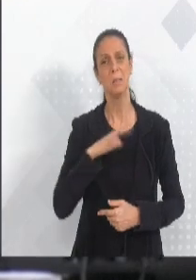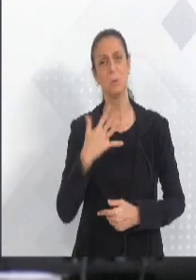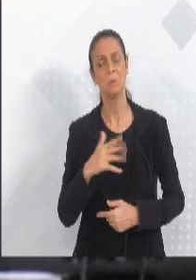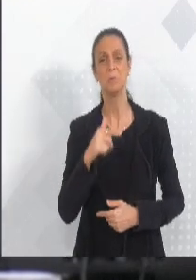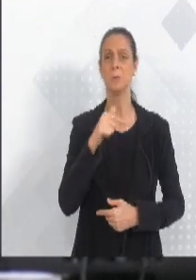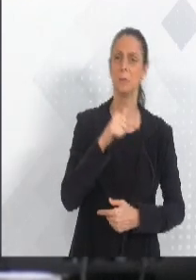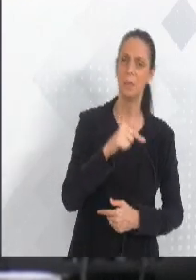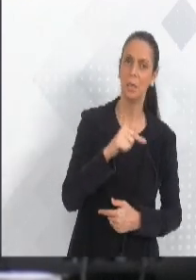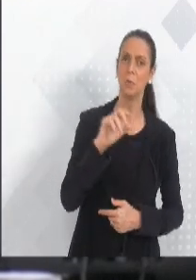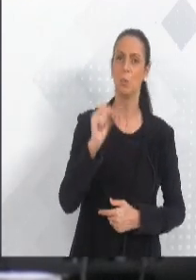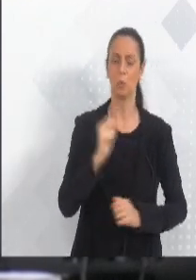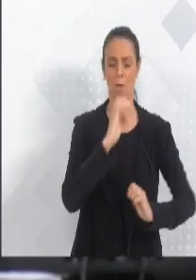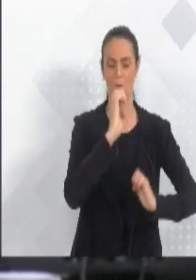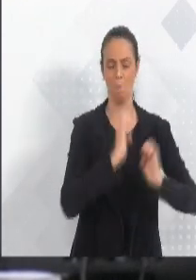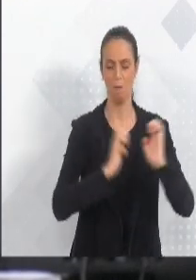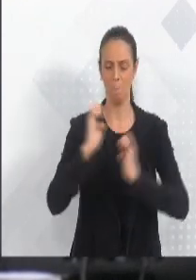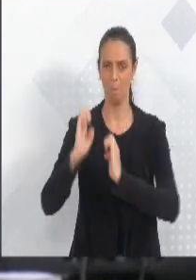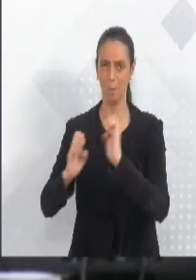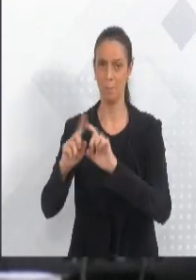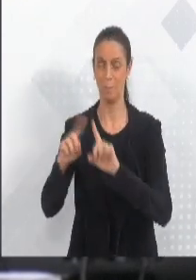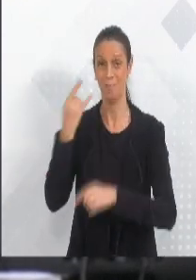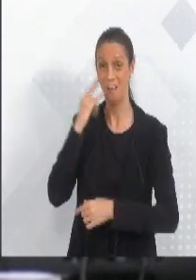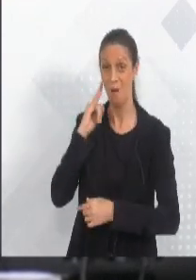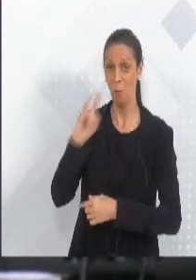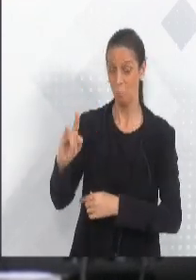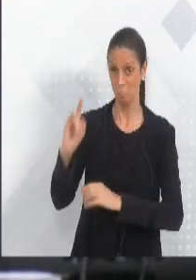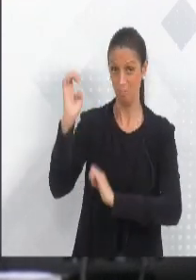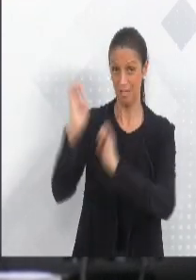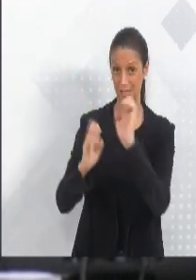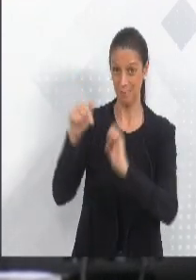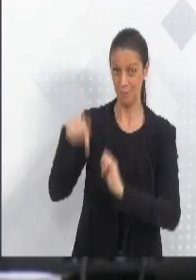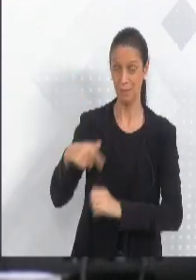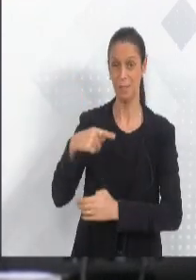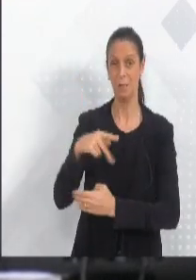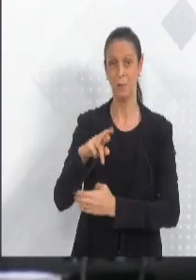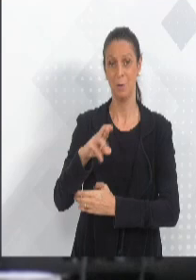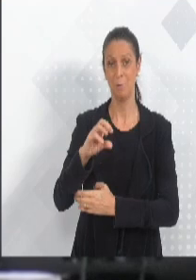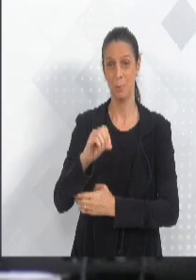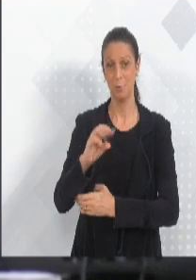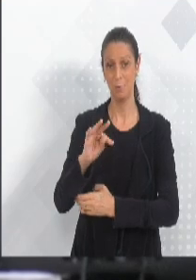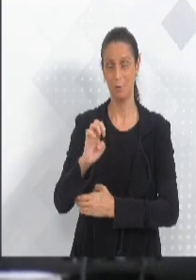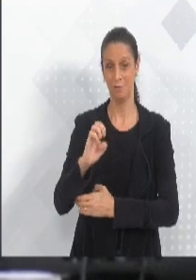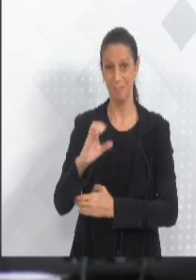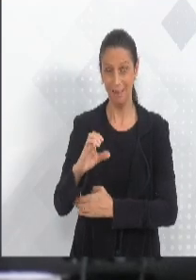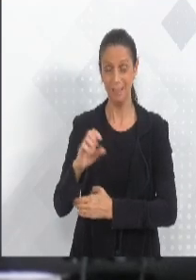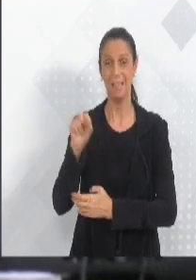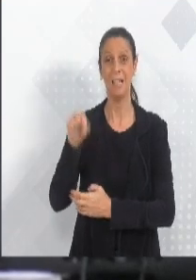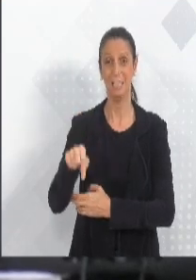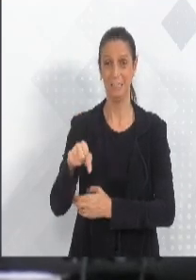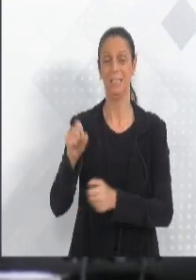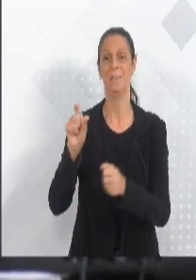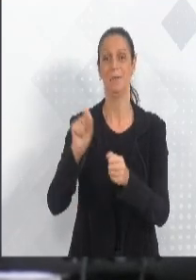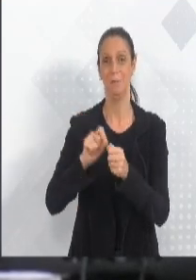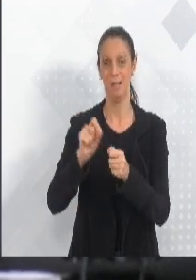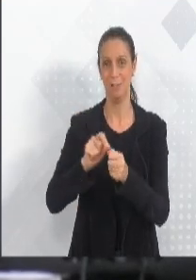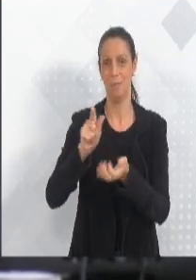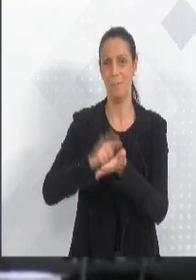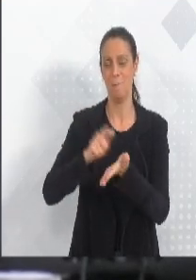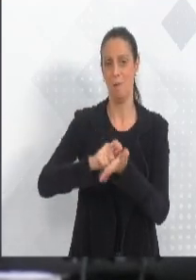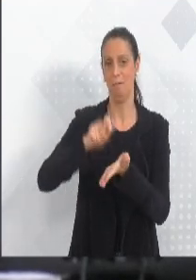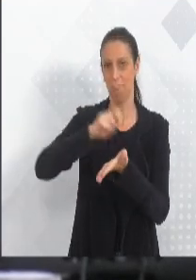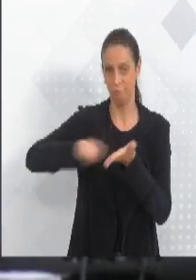empresas mas última empresa essa que o senhor citou a Protect ali onde foi feito a assinatura eh